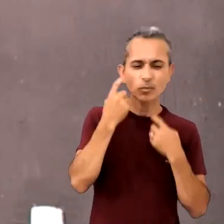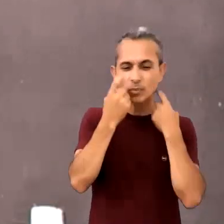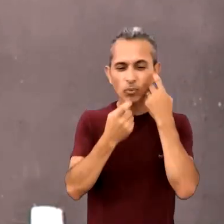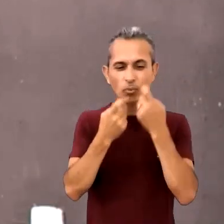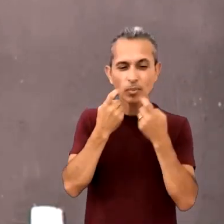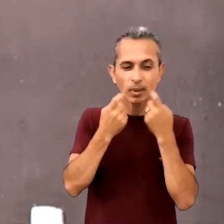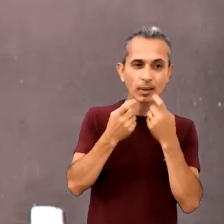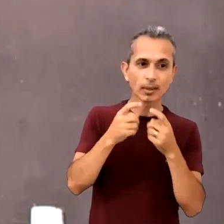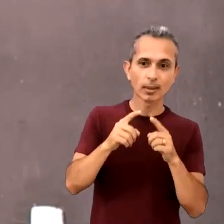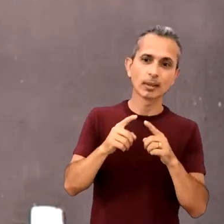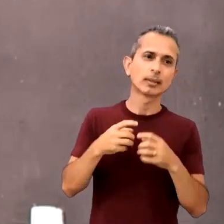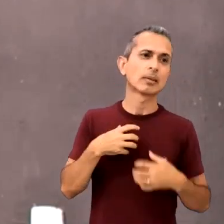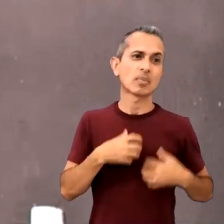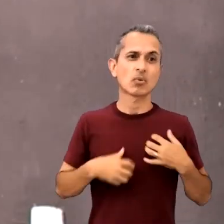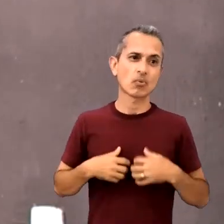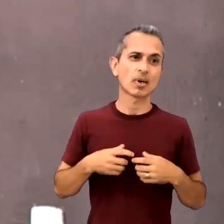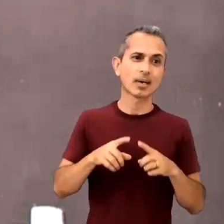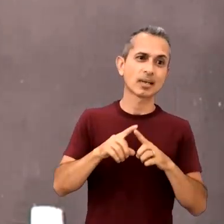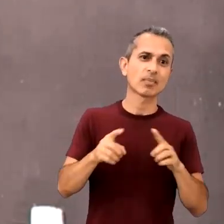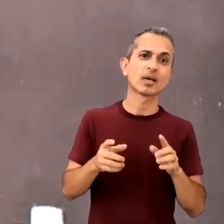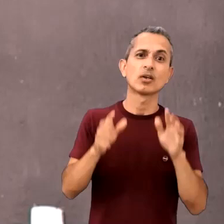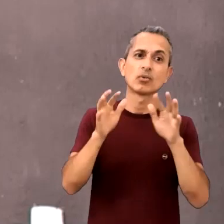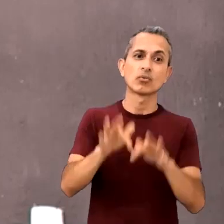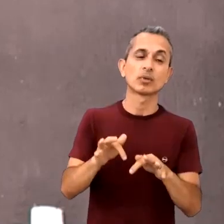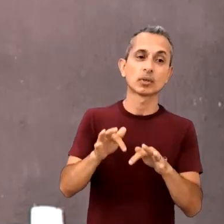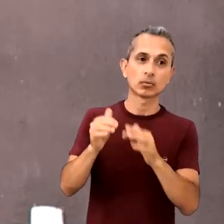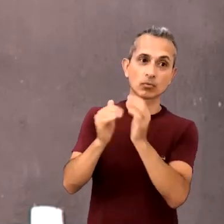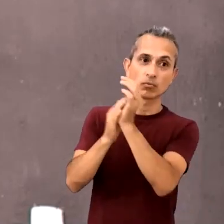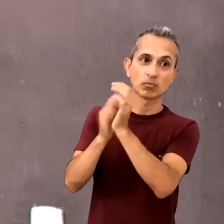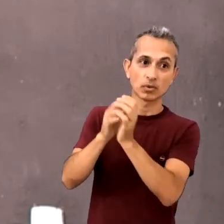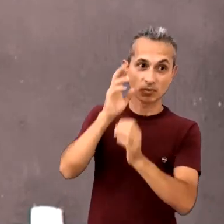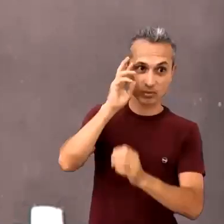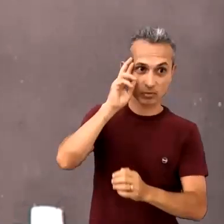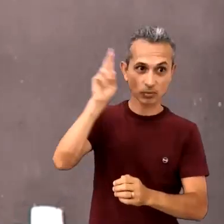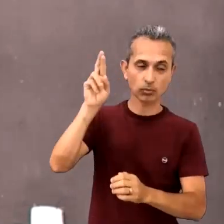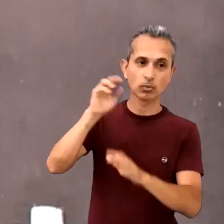Senhor. Mas Deus está nos bastidores agindo.